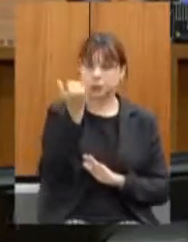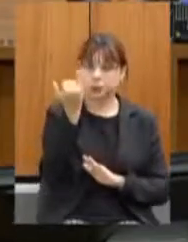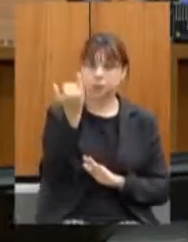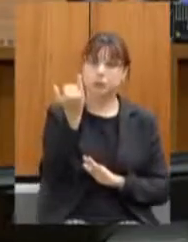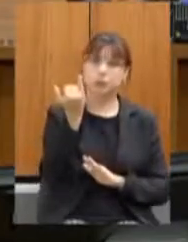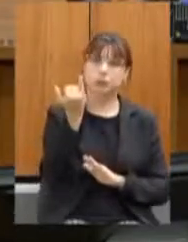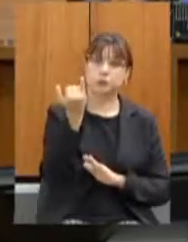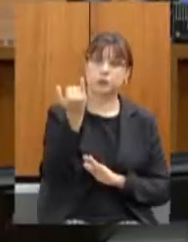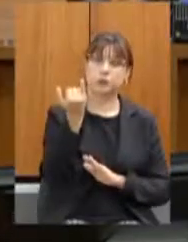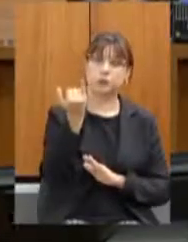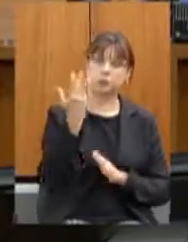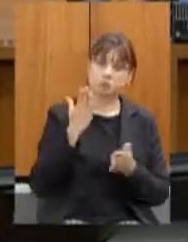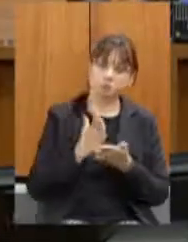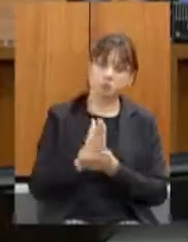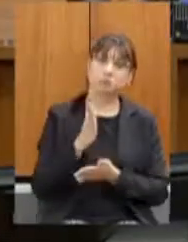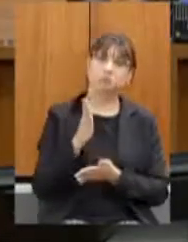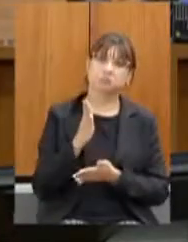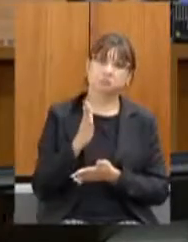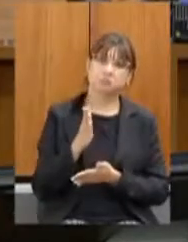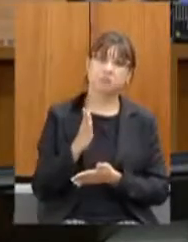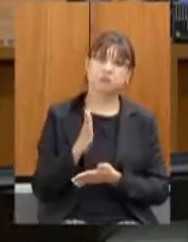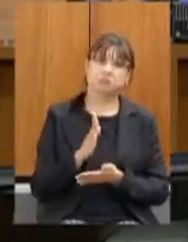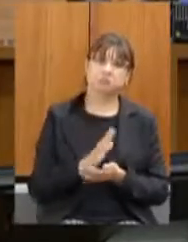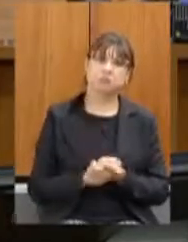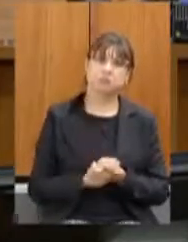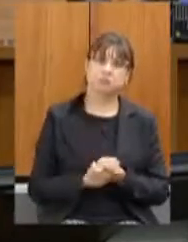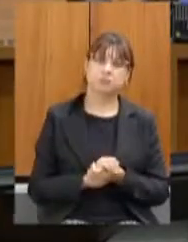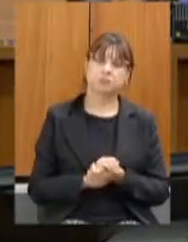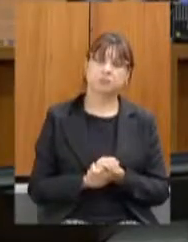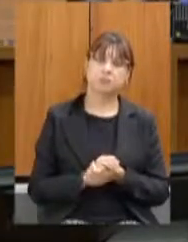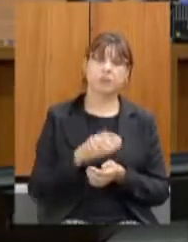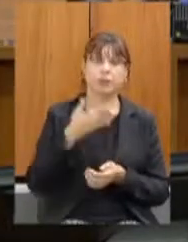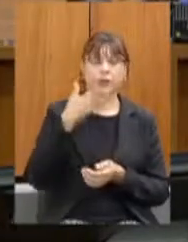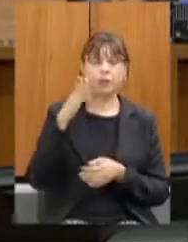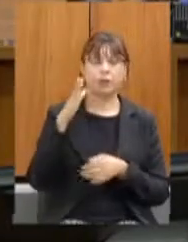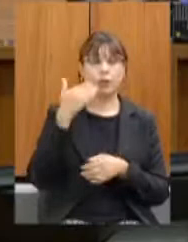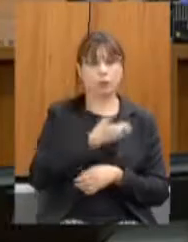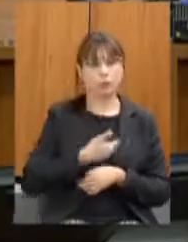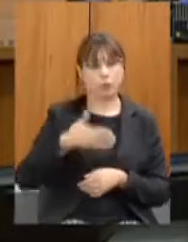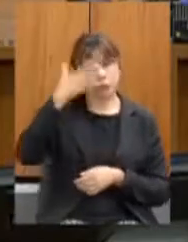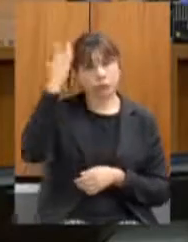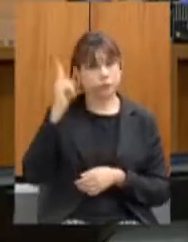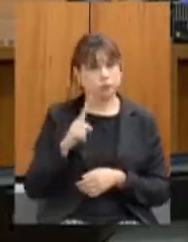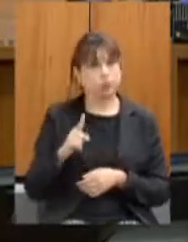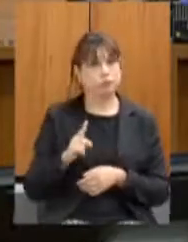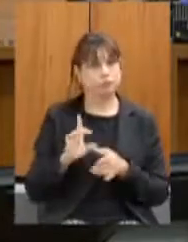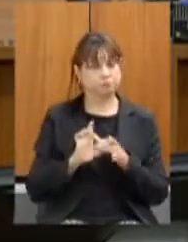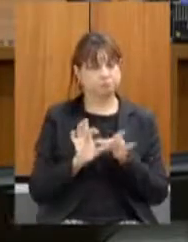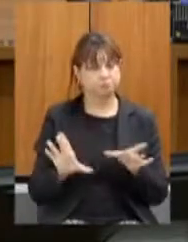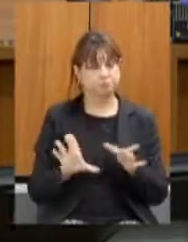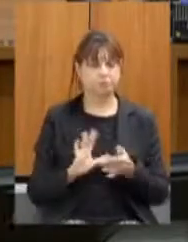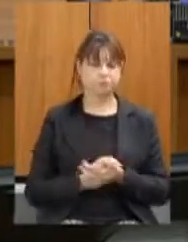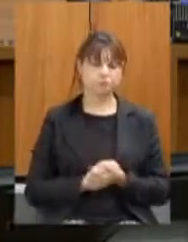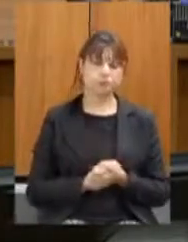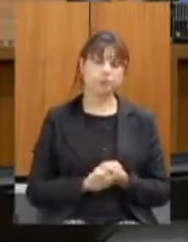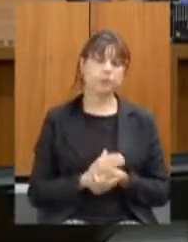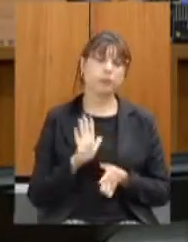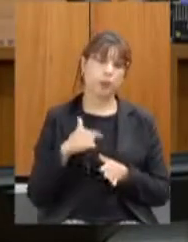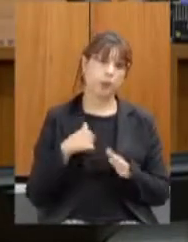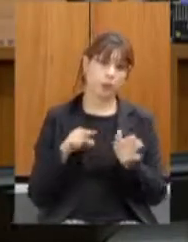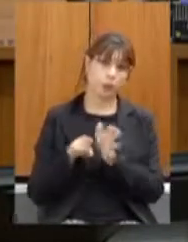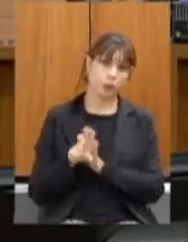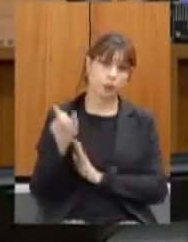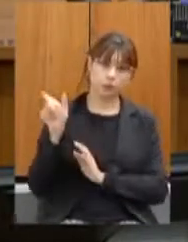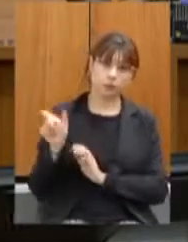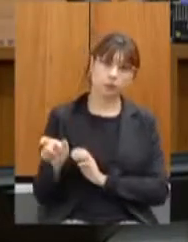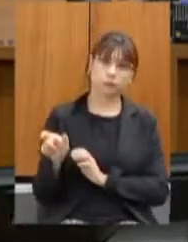foram aprovadas e sancionadas pelo Governador e é eu quero perguntar aqui ao